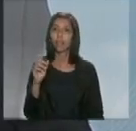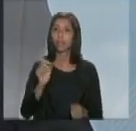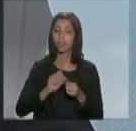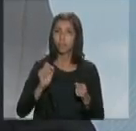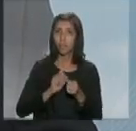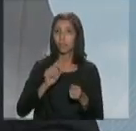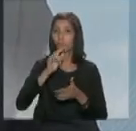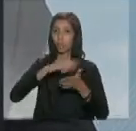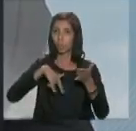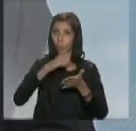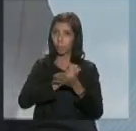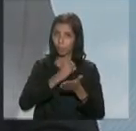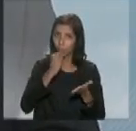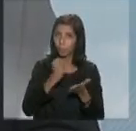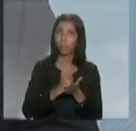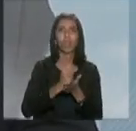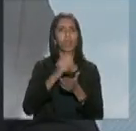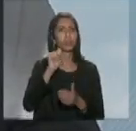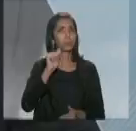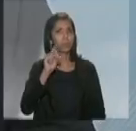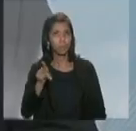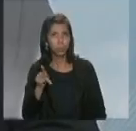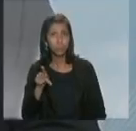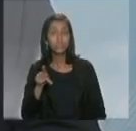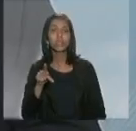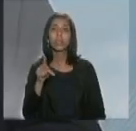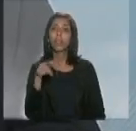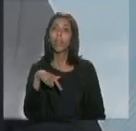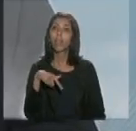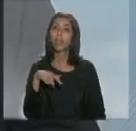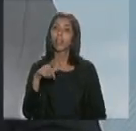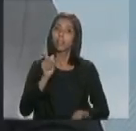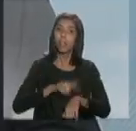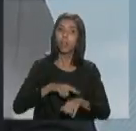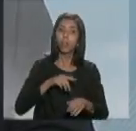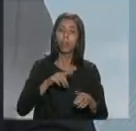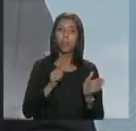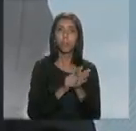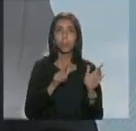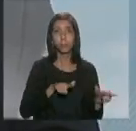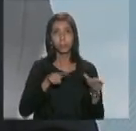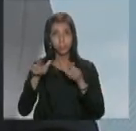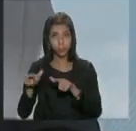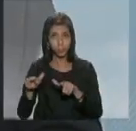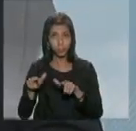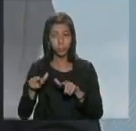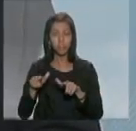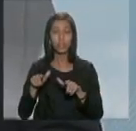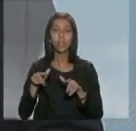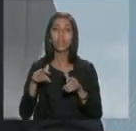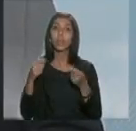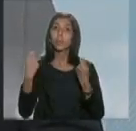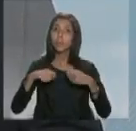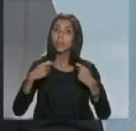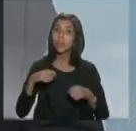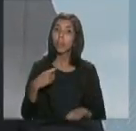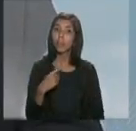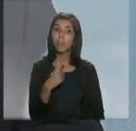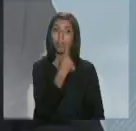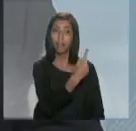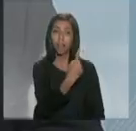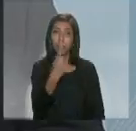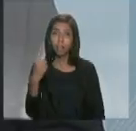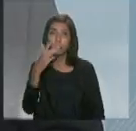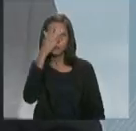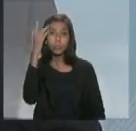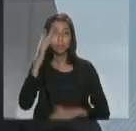processo físico, ou seja, os documentos de contrato, a aposentadoria, isso via fisicamente para o tribunal para ser analisado. E isso demandava uma análise